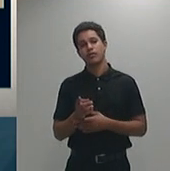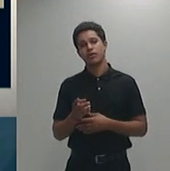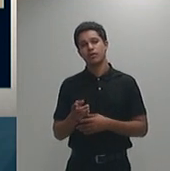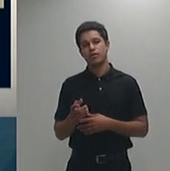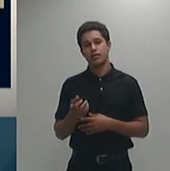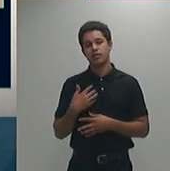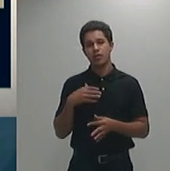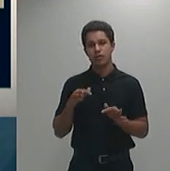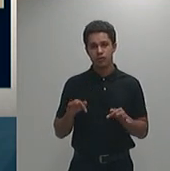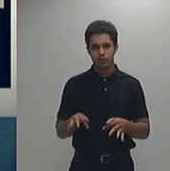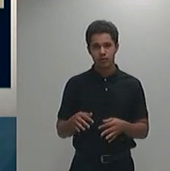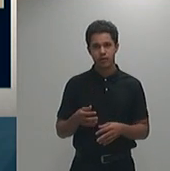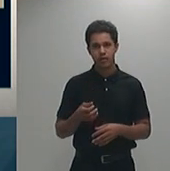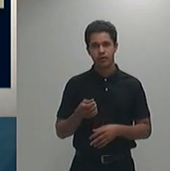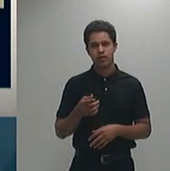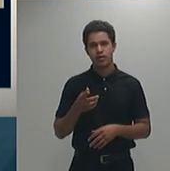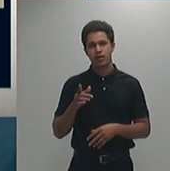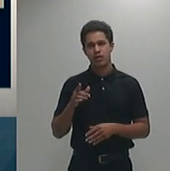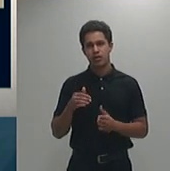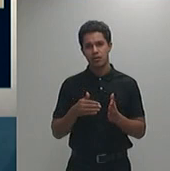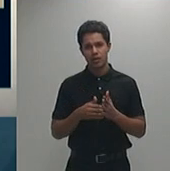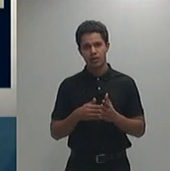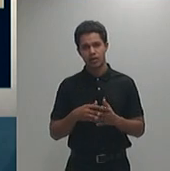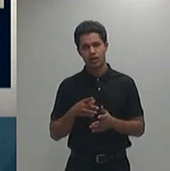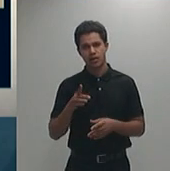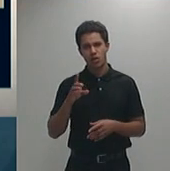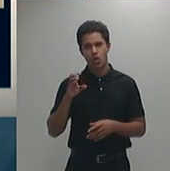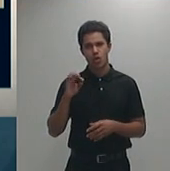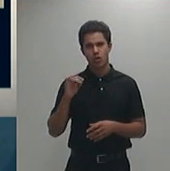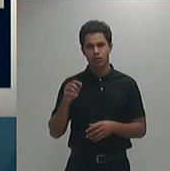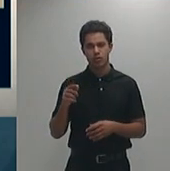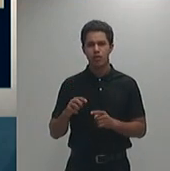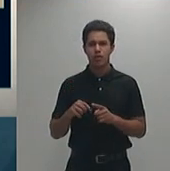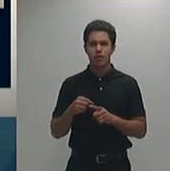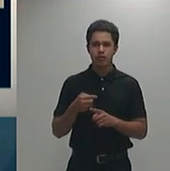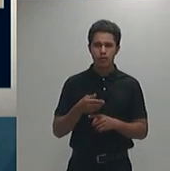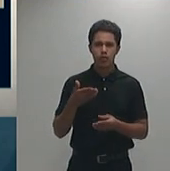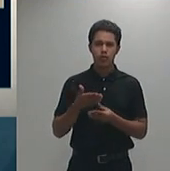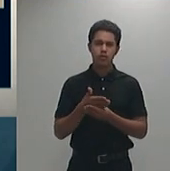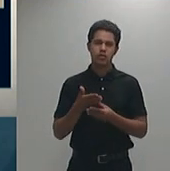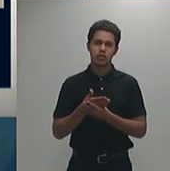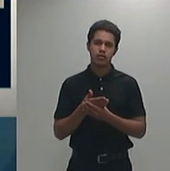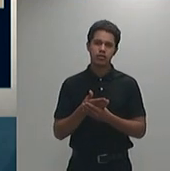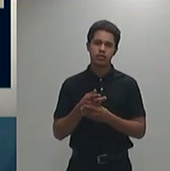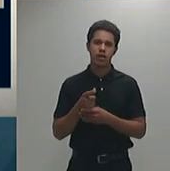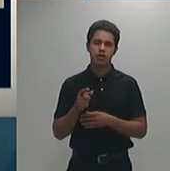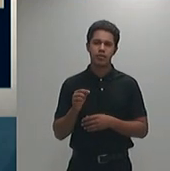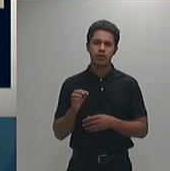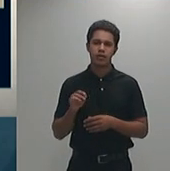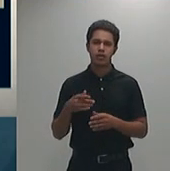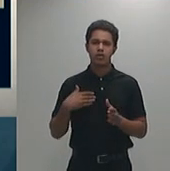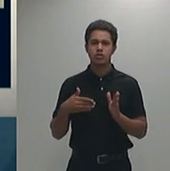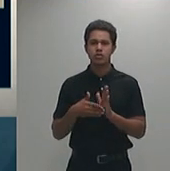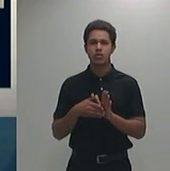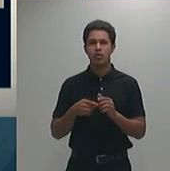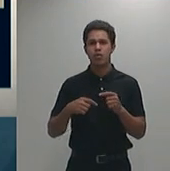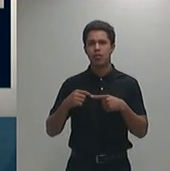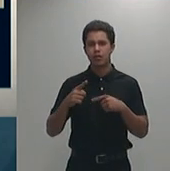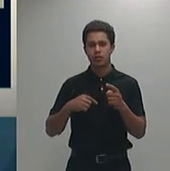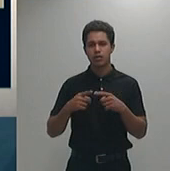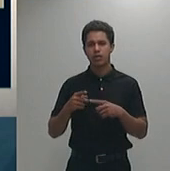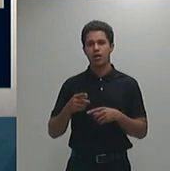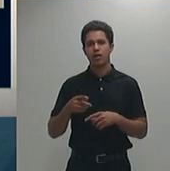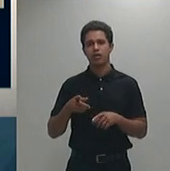de bem evidenciada a delimitar cronologicamente os fatos que antecederam os procedimentos arbitrais seus objetos e as decisões que em tese seriam